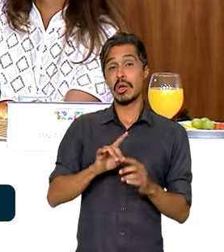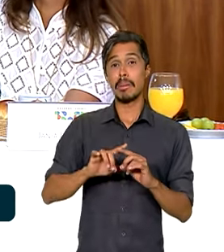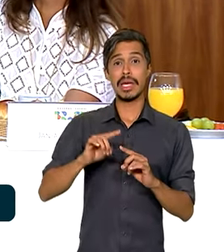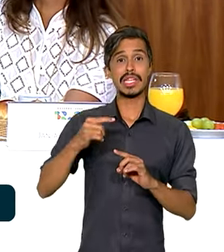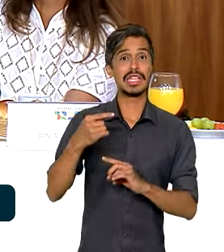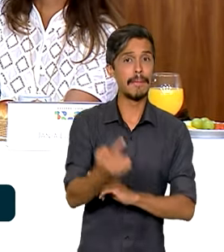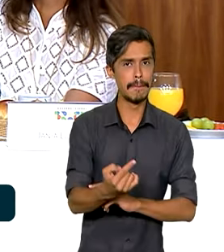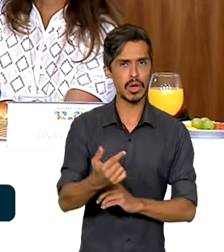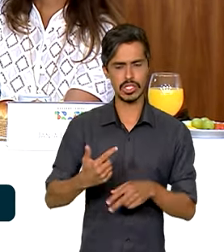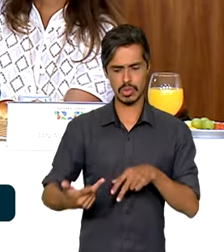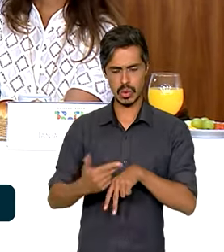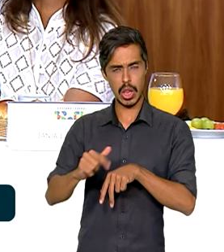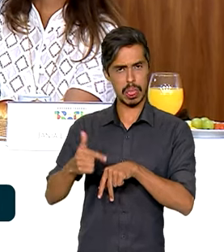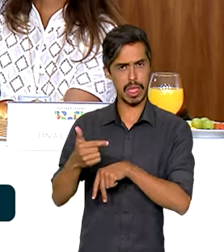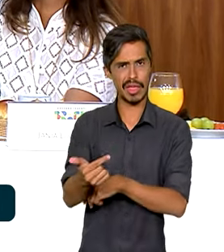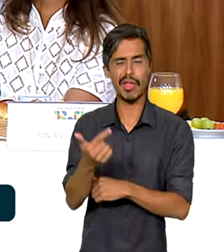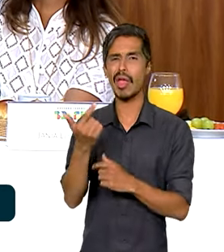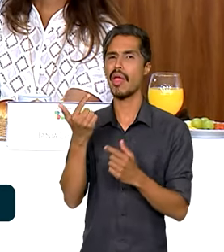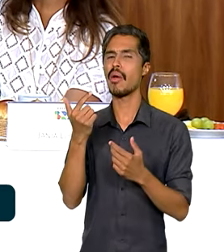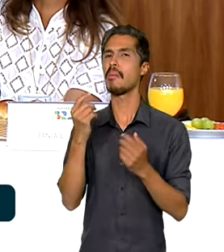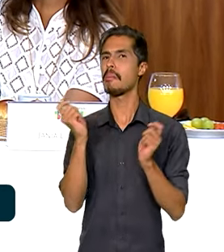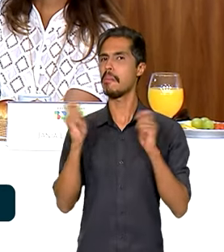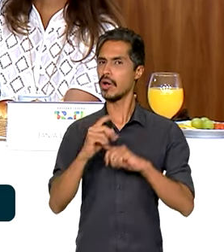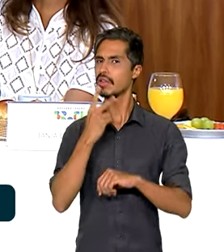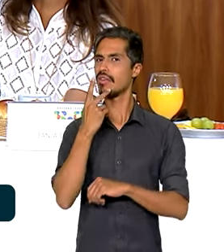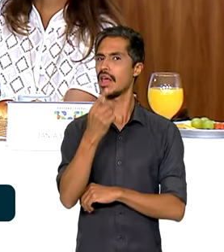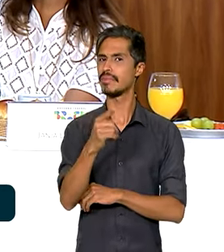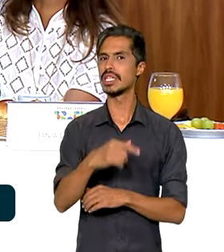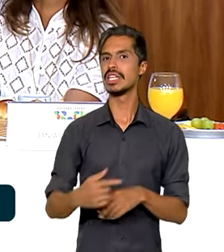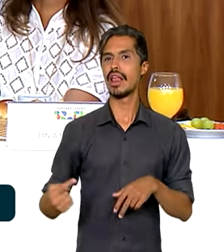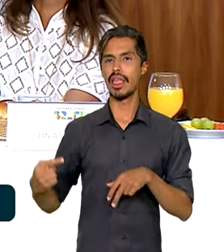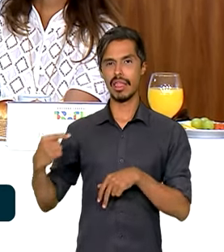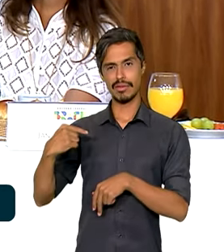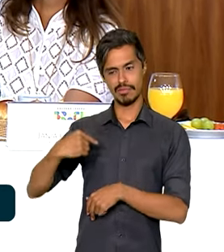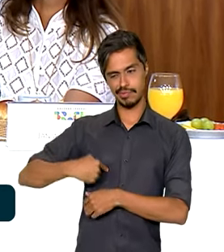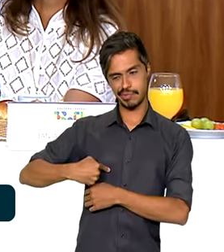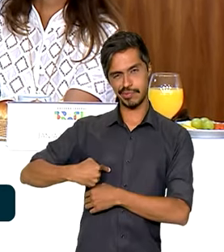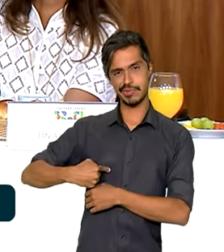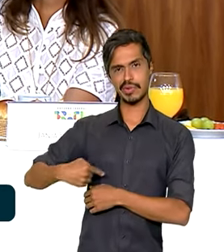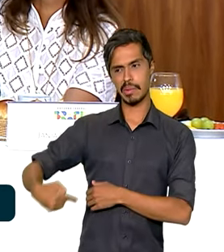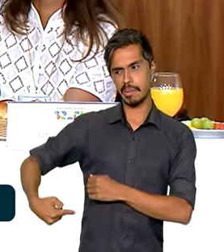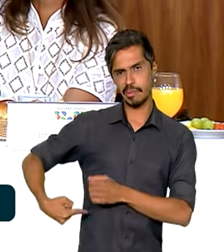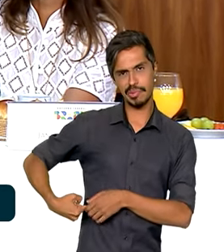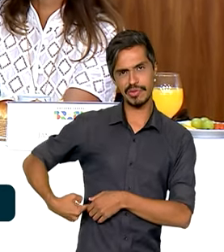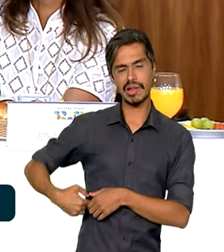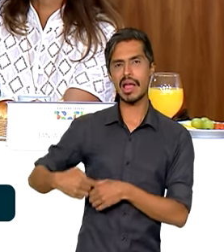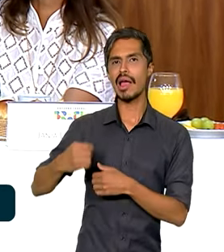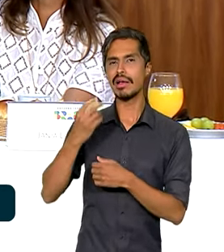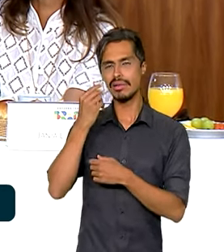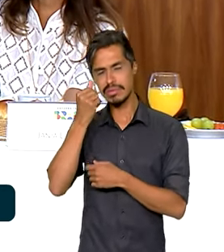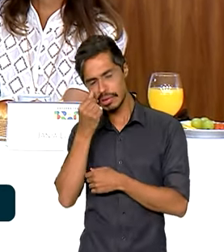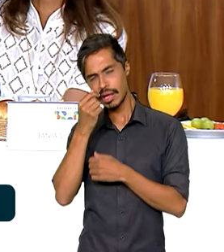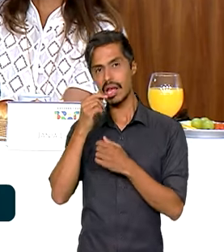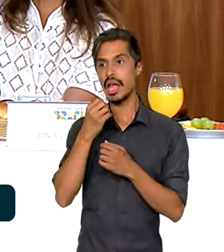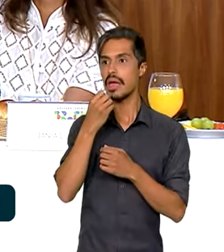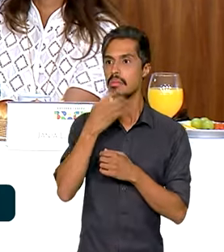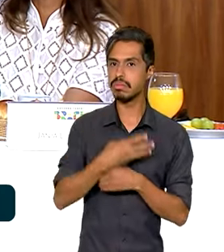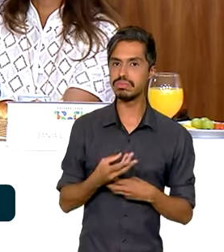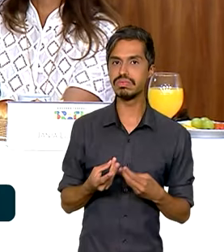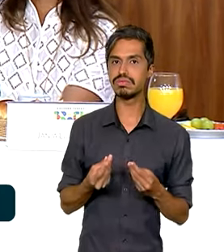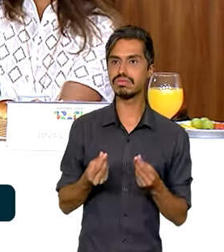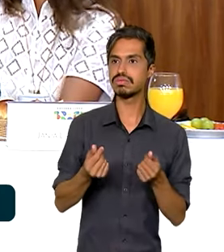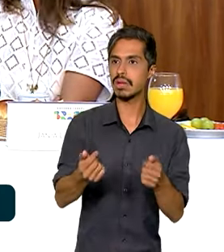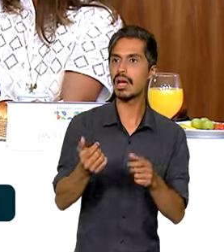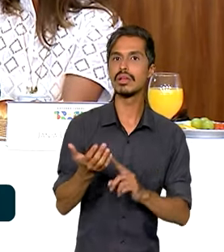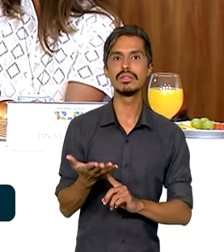dessa cirurgia eu posso dizer para vocês Que esse negócio de anestesia tá tão moderno tá tão avançado